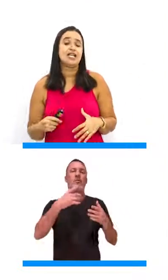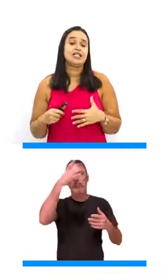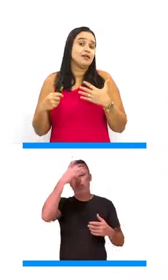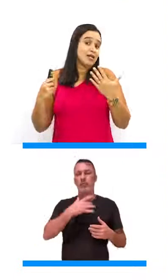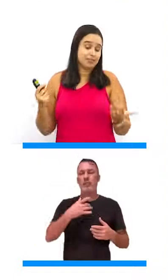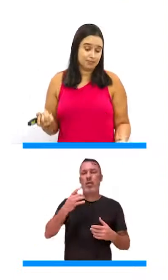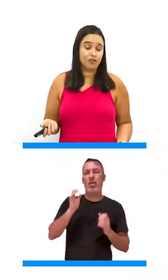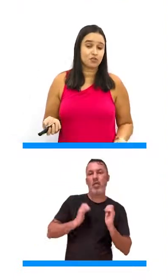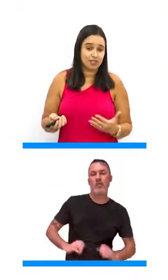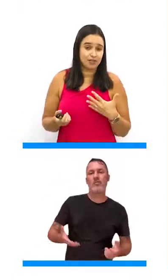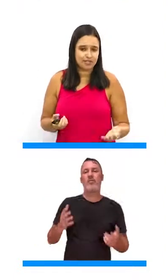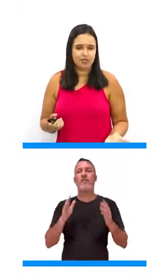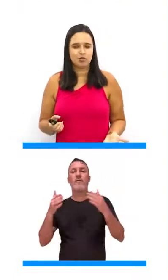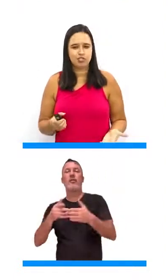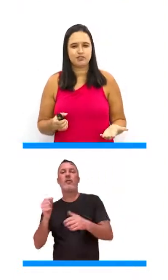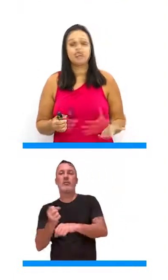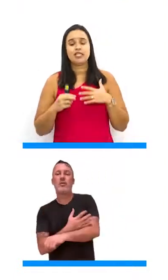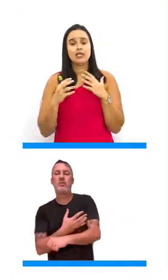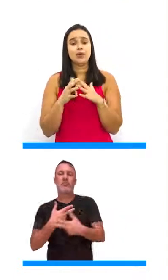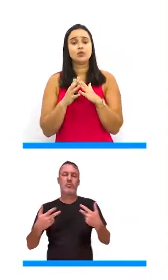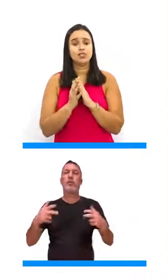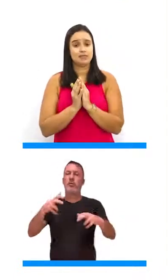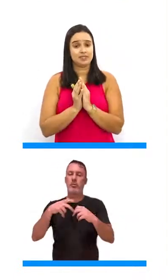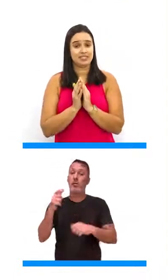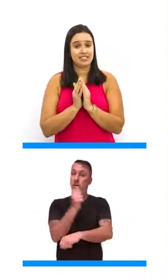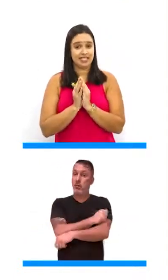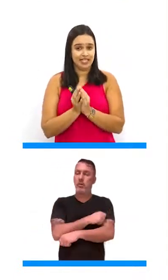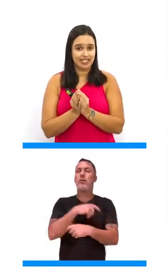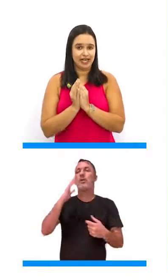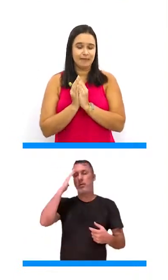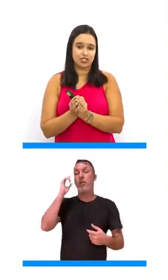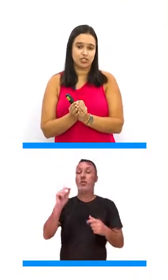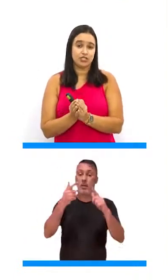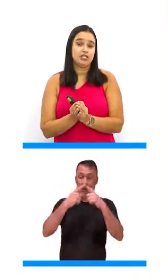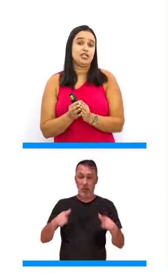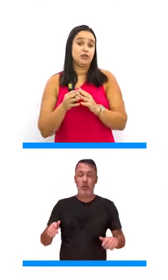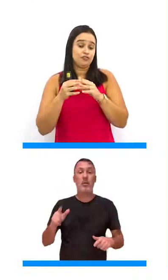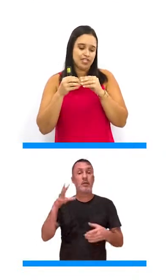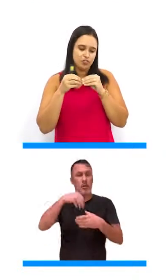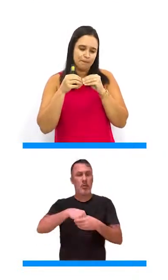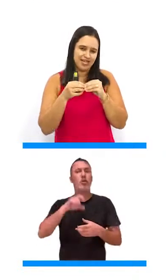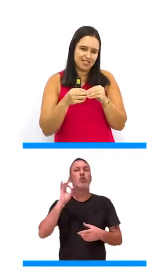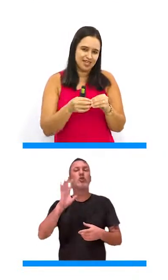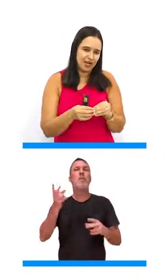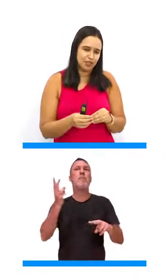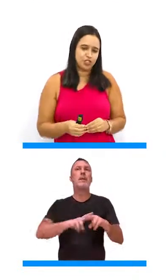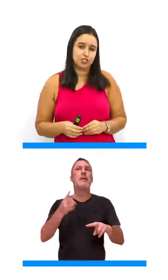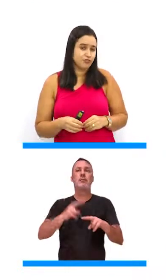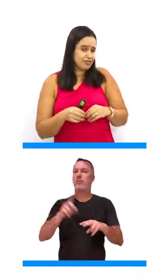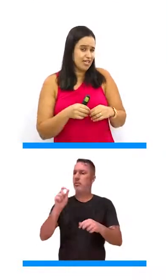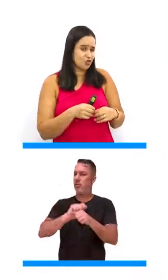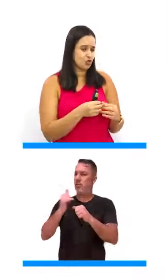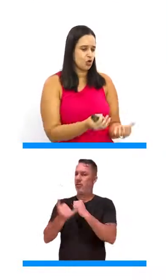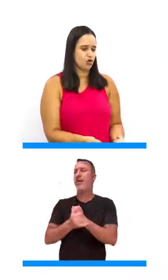né? Mais voltada para a questão emotiva. Então, o aluno ele precisa entender que a gramática não fica só presa lá, o